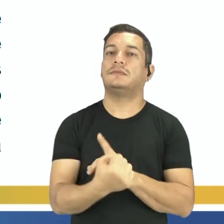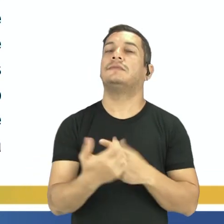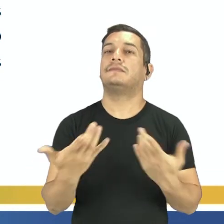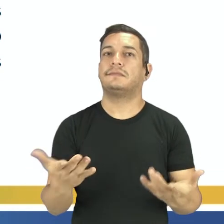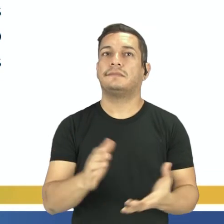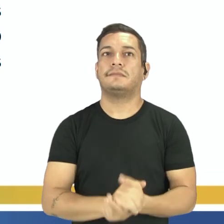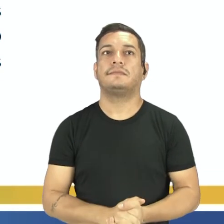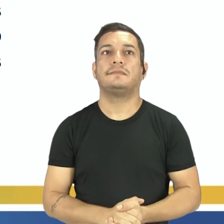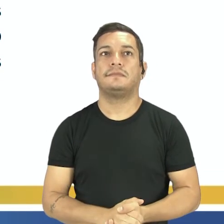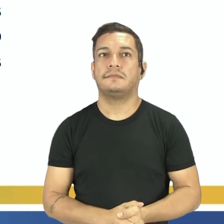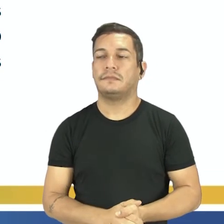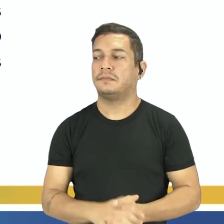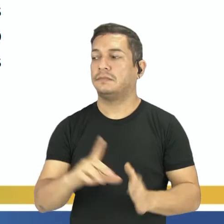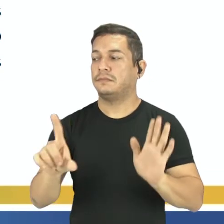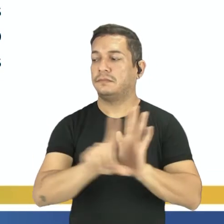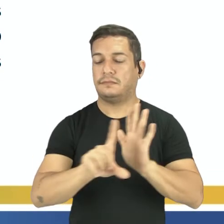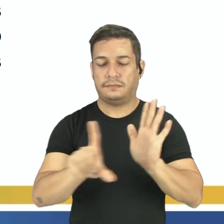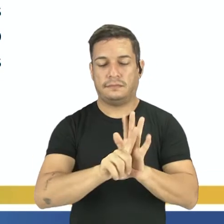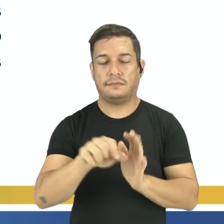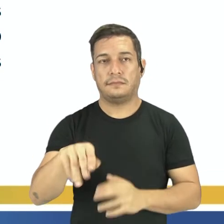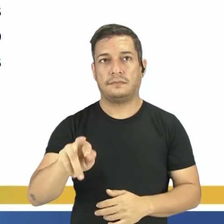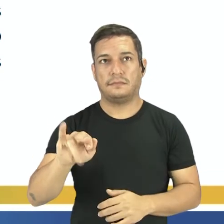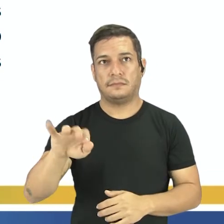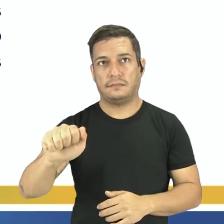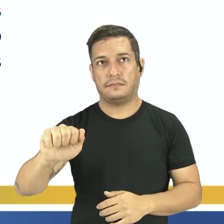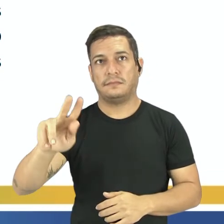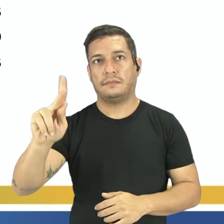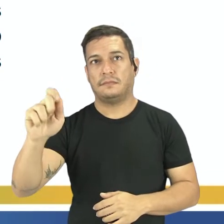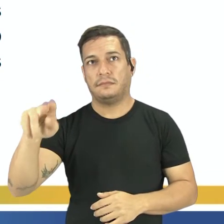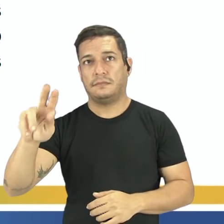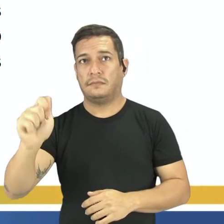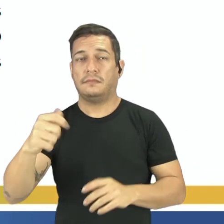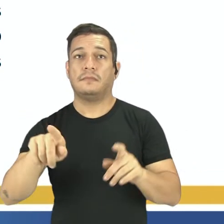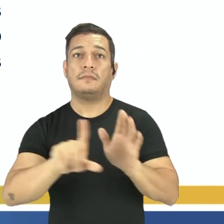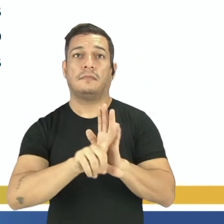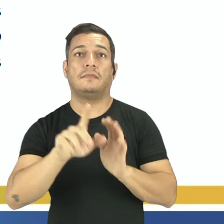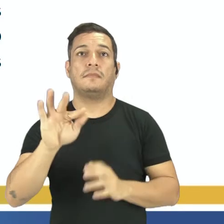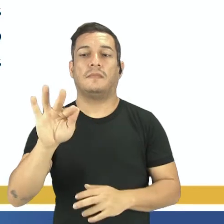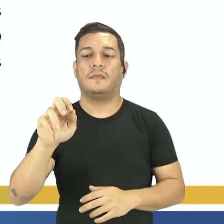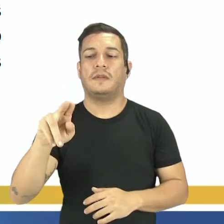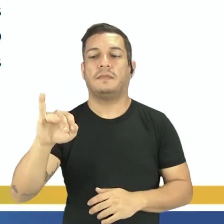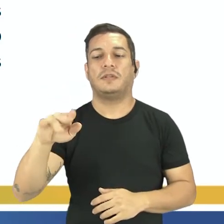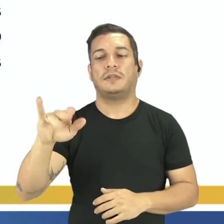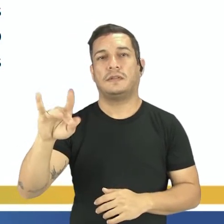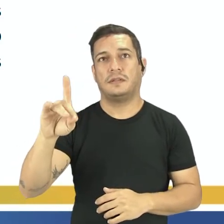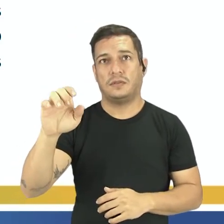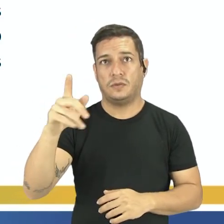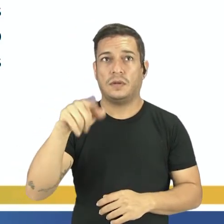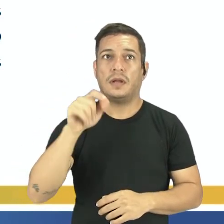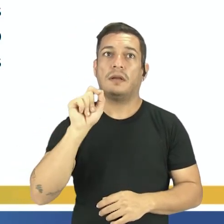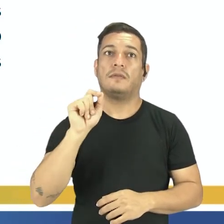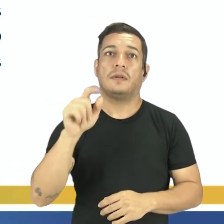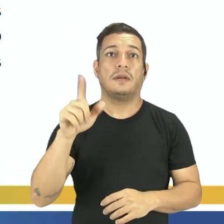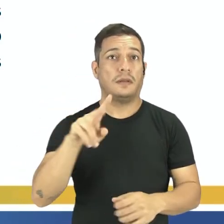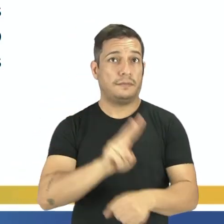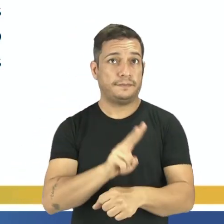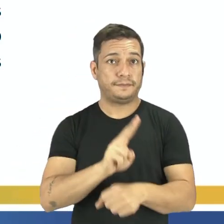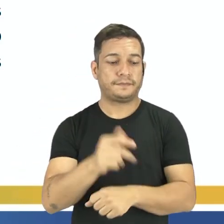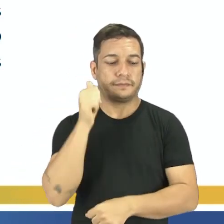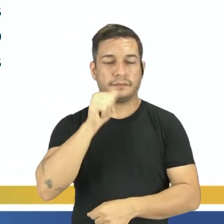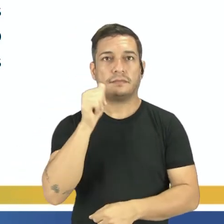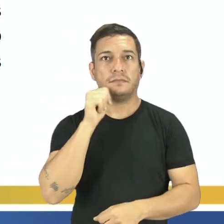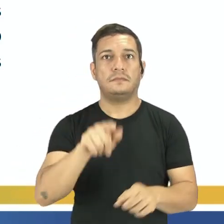civil. A Lei Maria da Penha e a Lei do Feminicídio, por exemplo, são dispositivos legais que protegem a